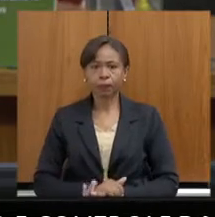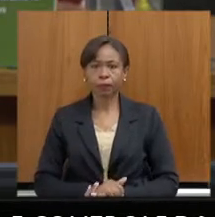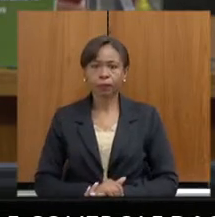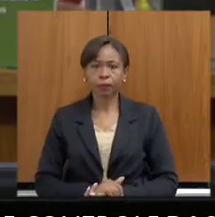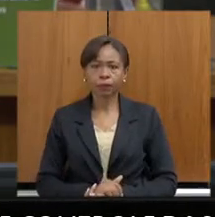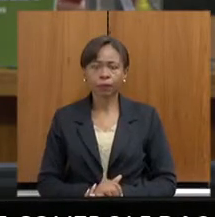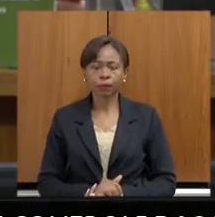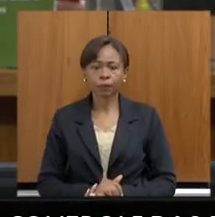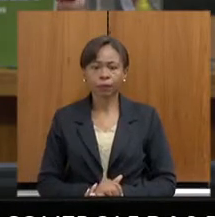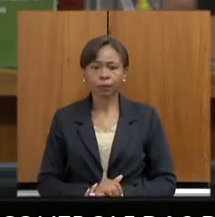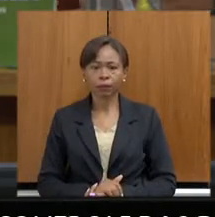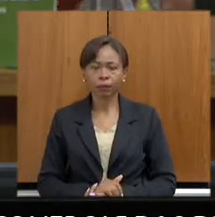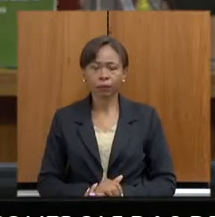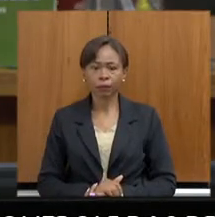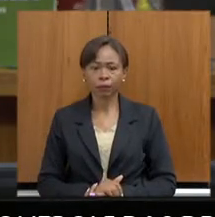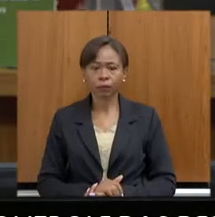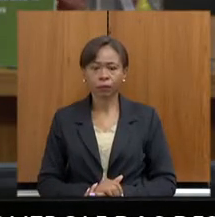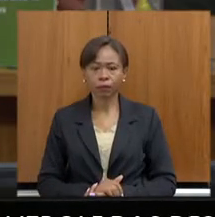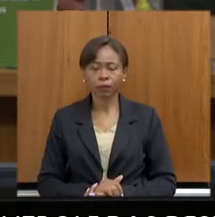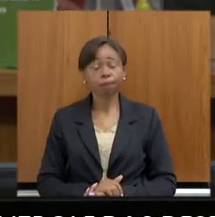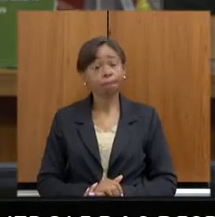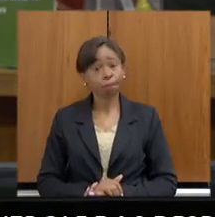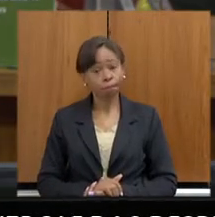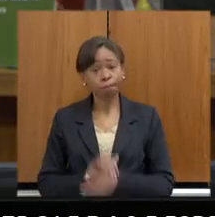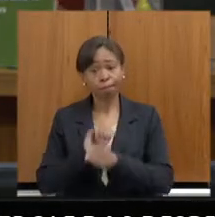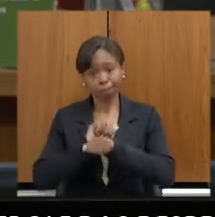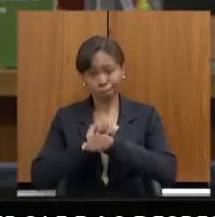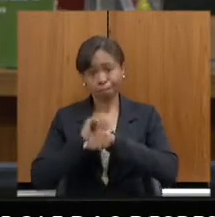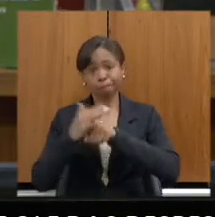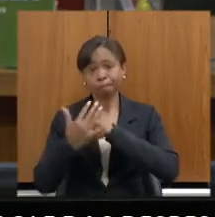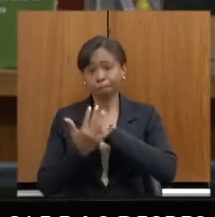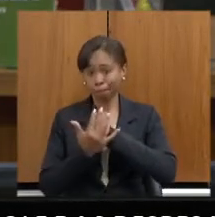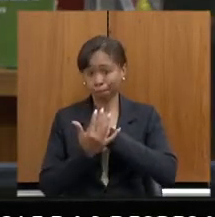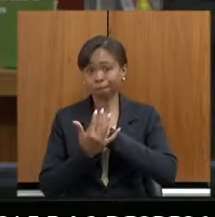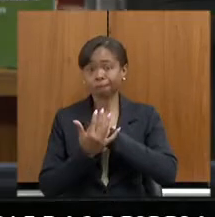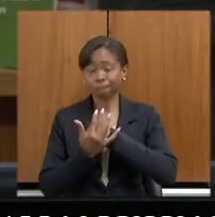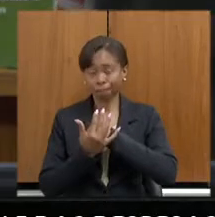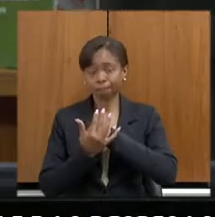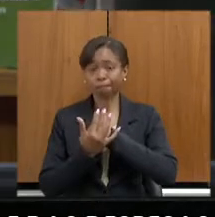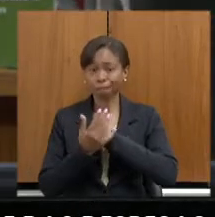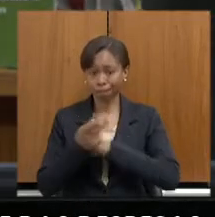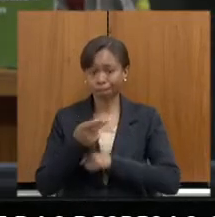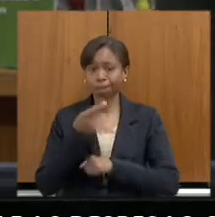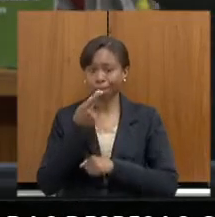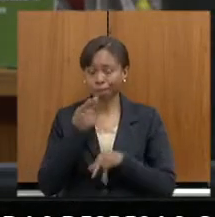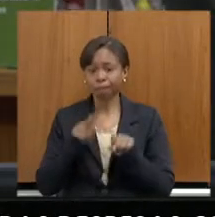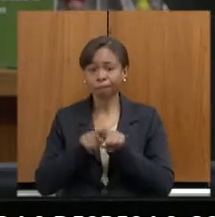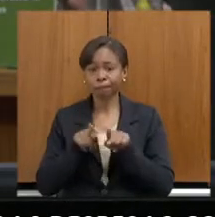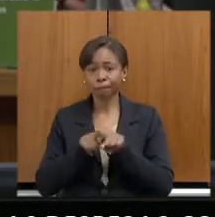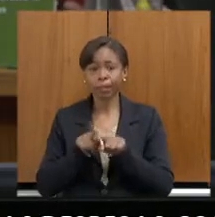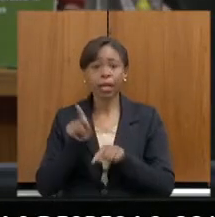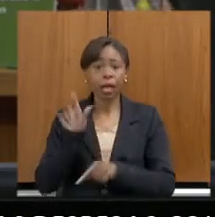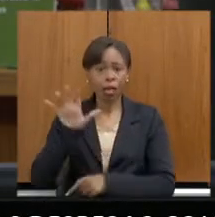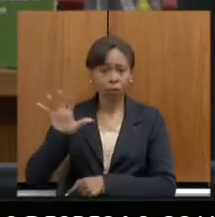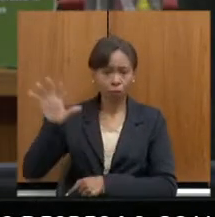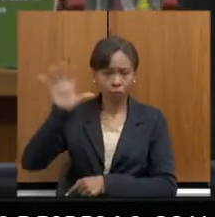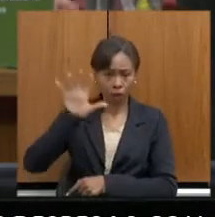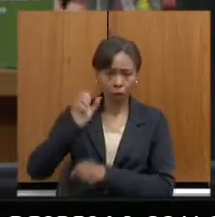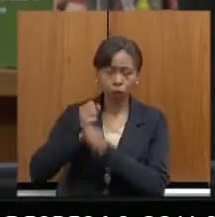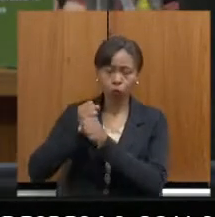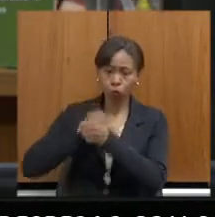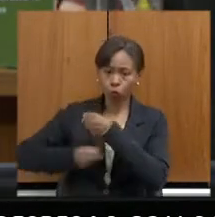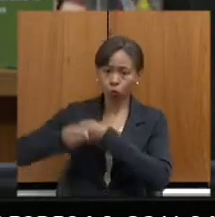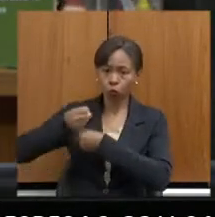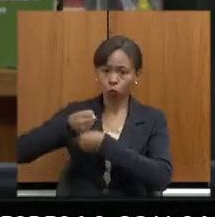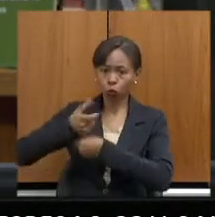e não podemos deixar de falar de covide né Nós só para lembrar aí esse mapa é de 2021 lembrando aí e se